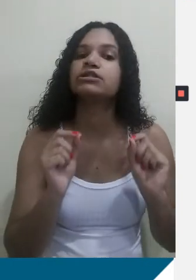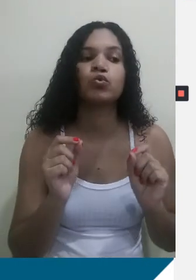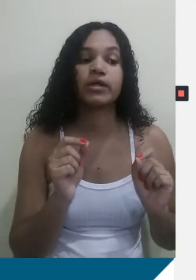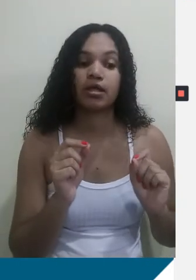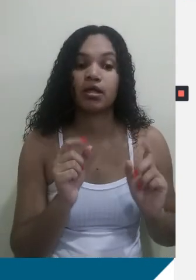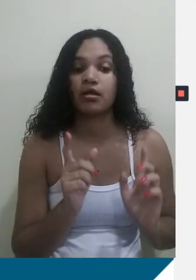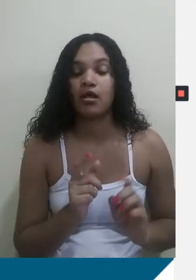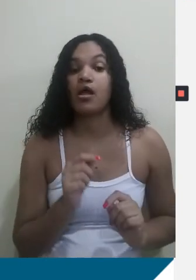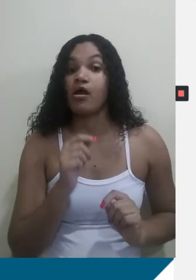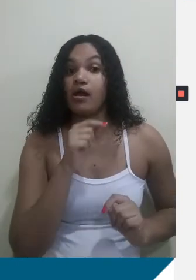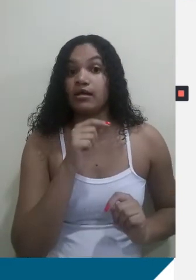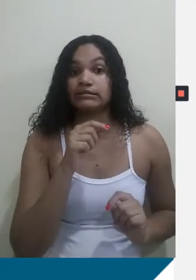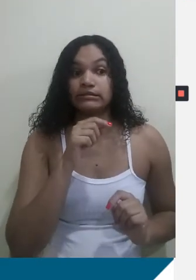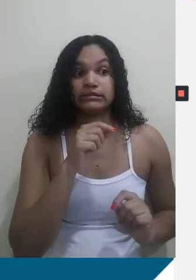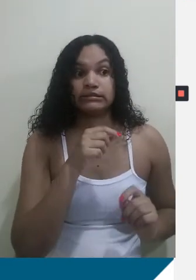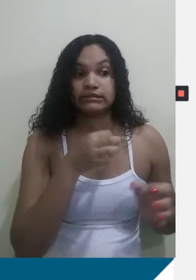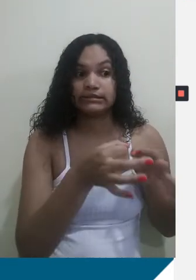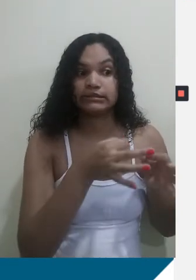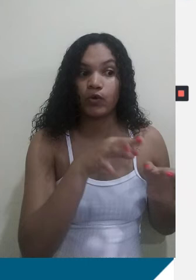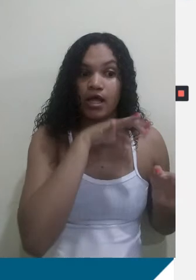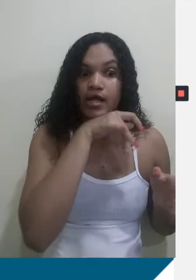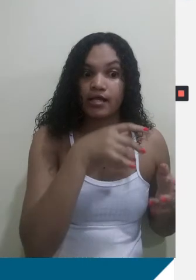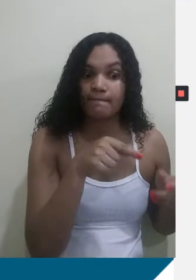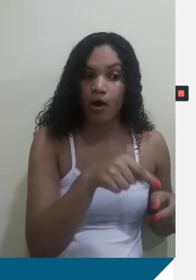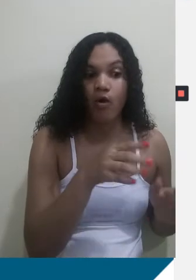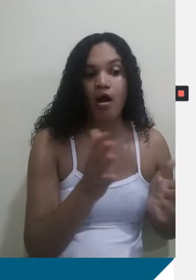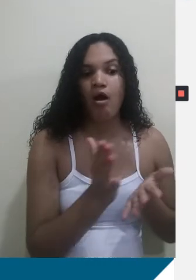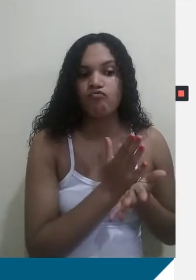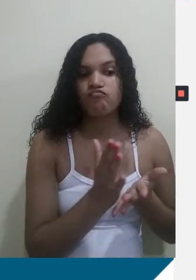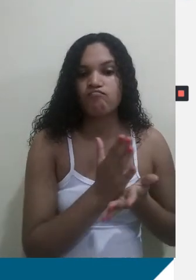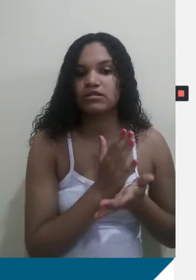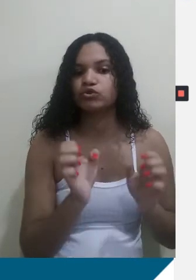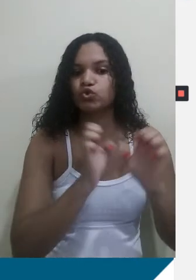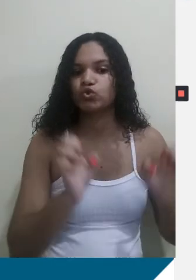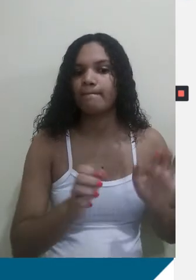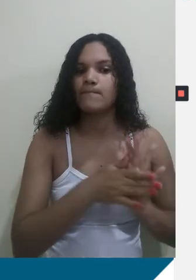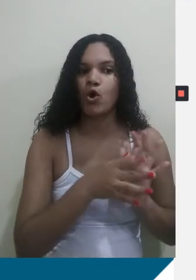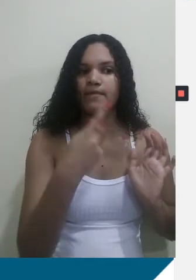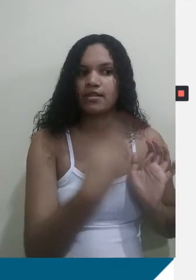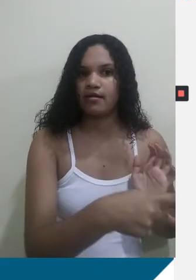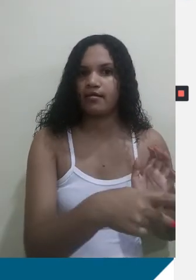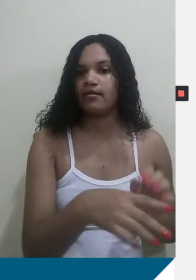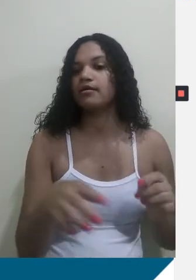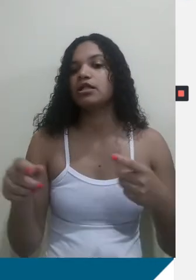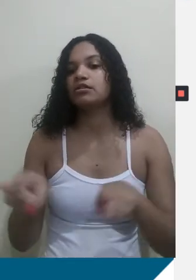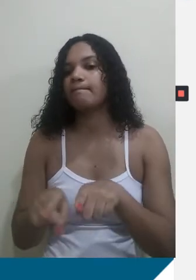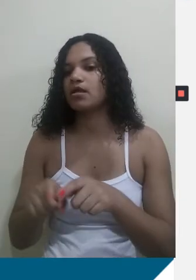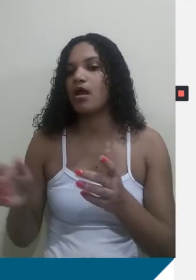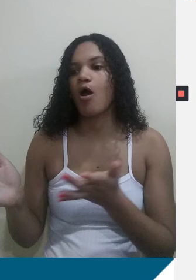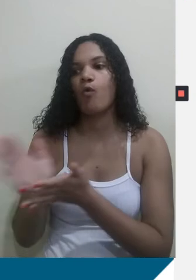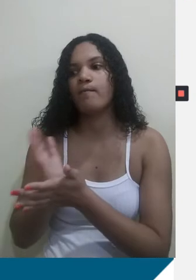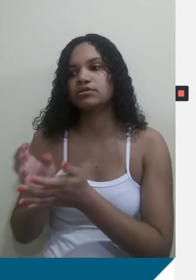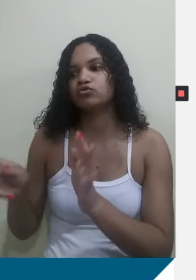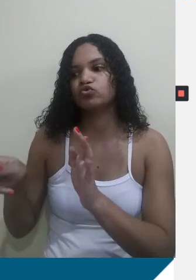específicas entre uma célula animal e uma célula vegetal. Algumas dessas estruturas são as organelas, que são similares nos